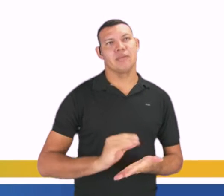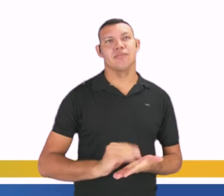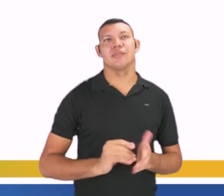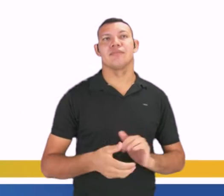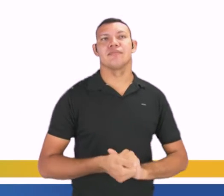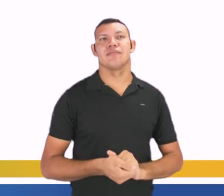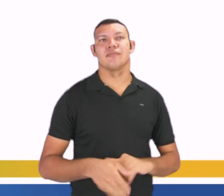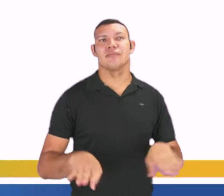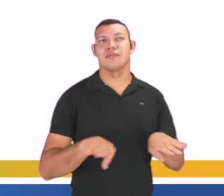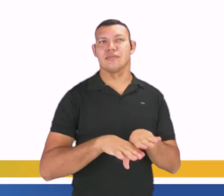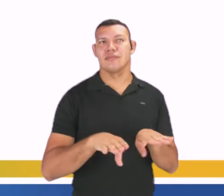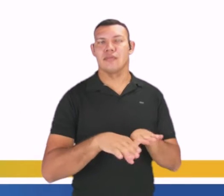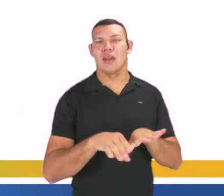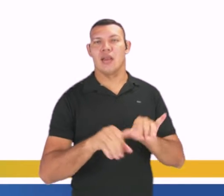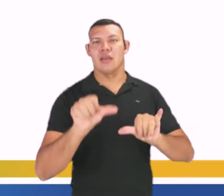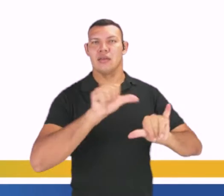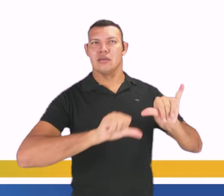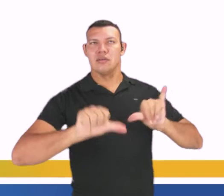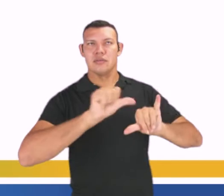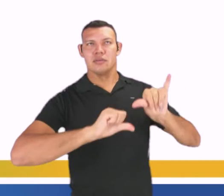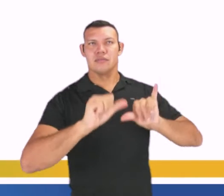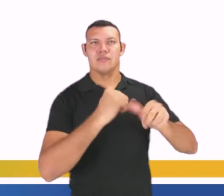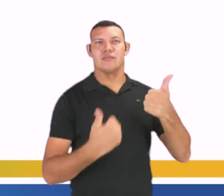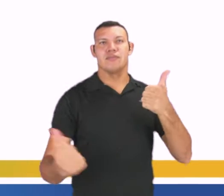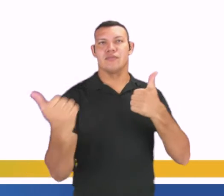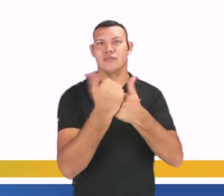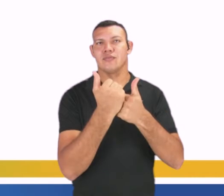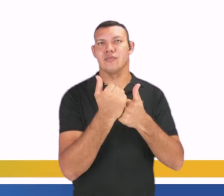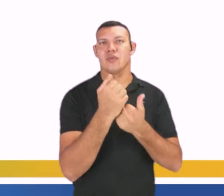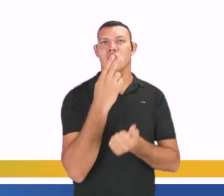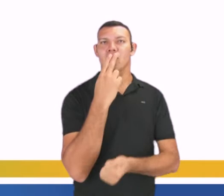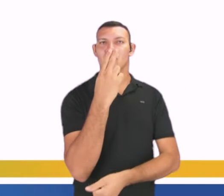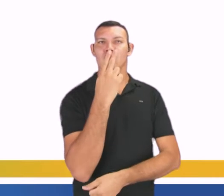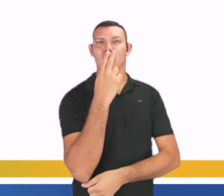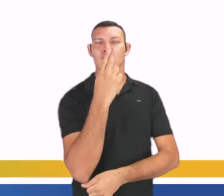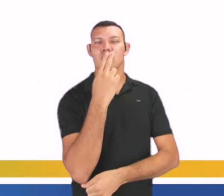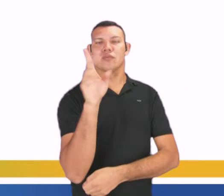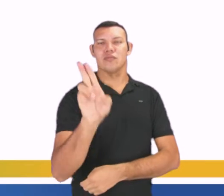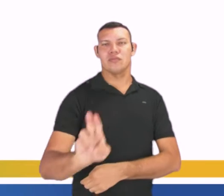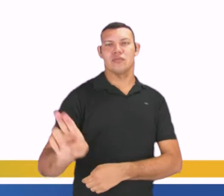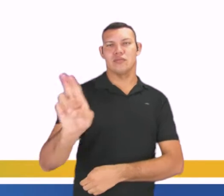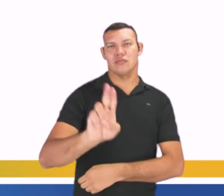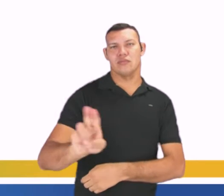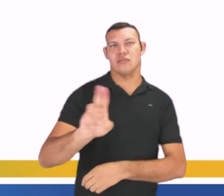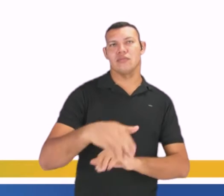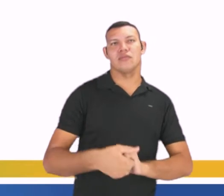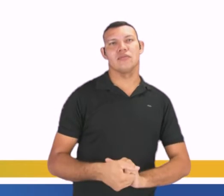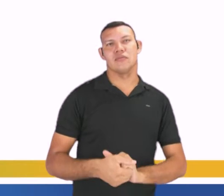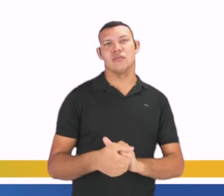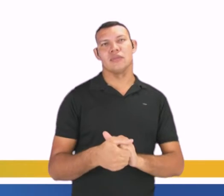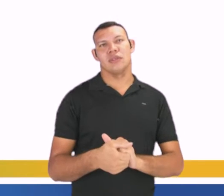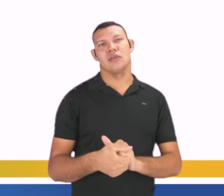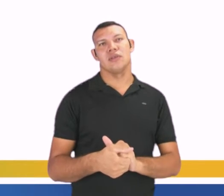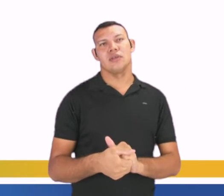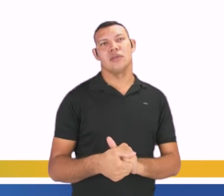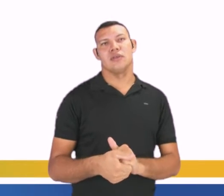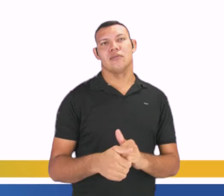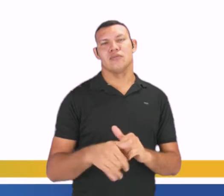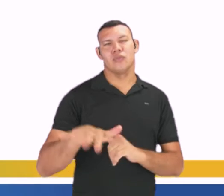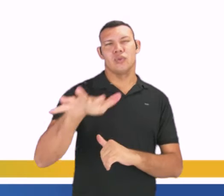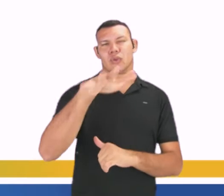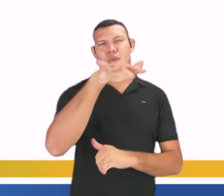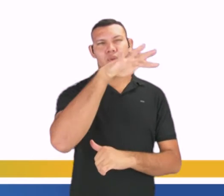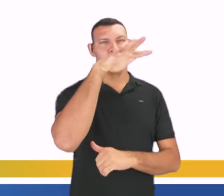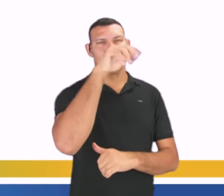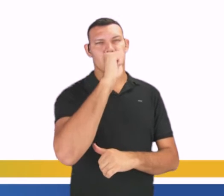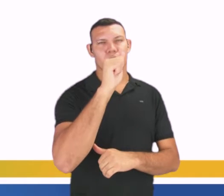reações de substituição, principalmente no consumo do cigarro e na substituição através de aromatizantes,